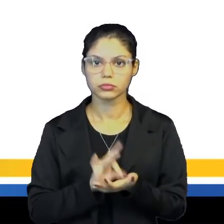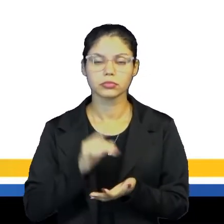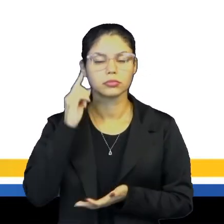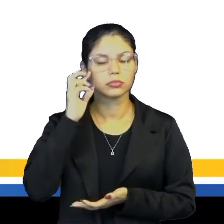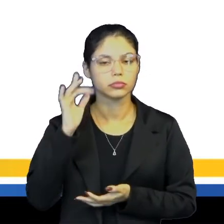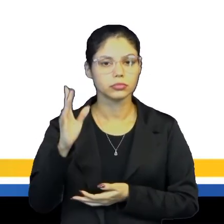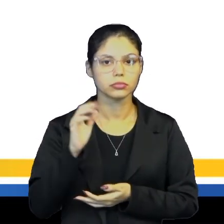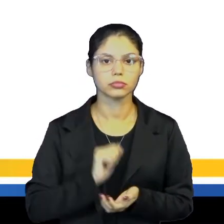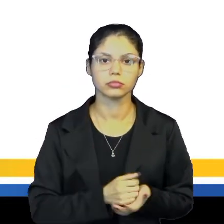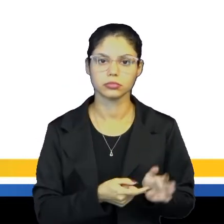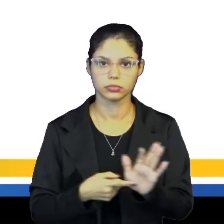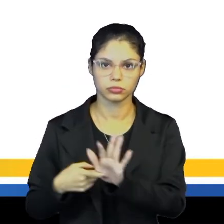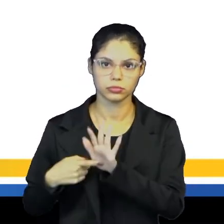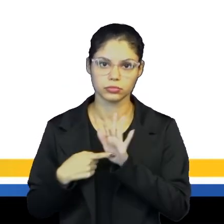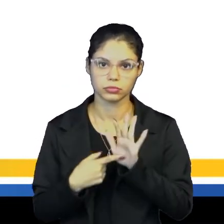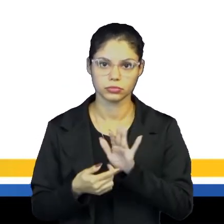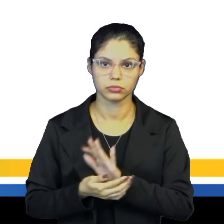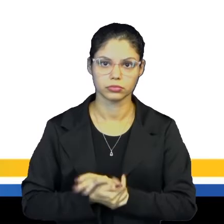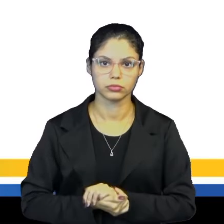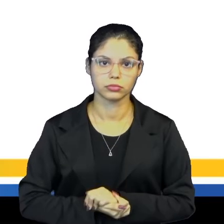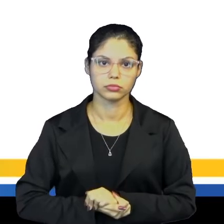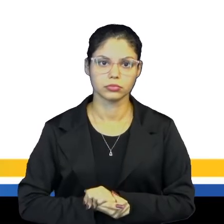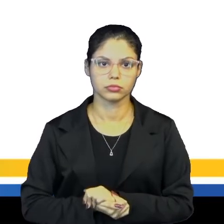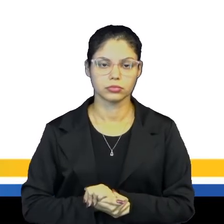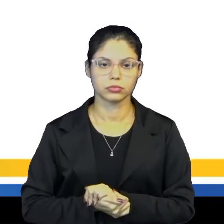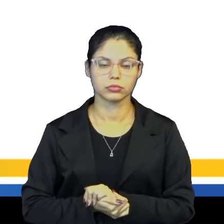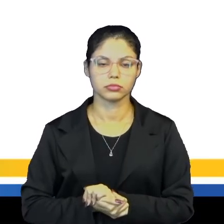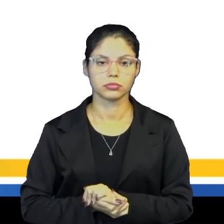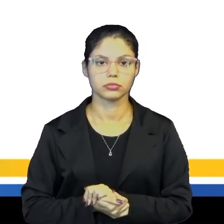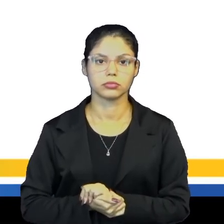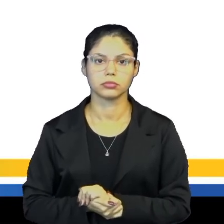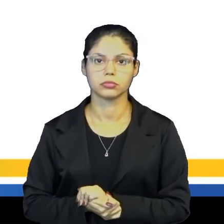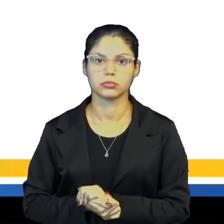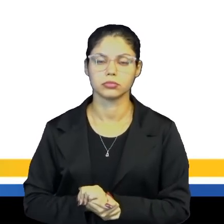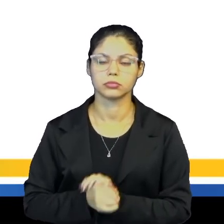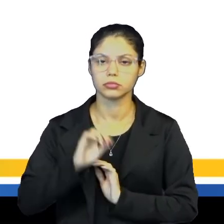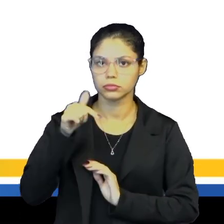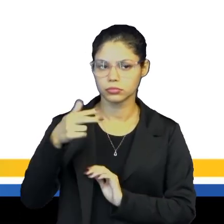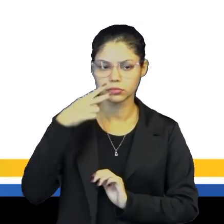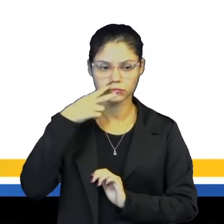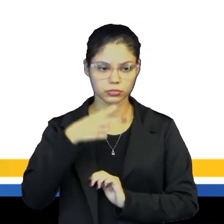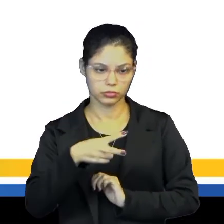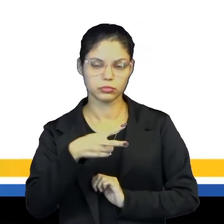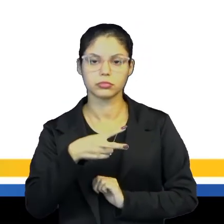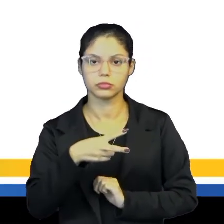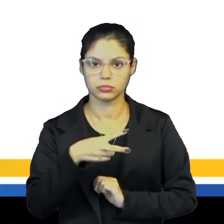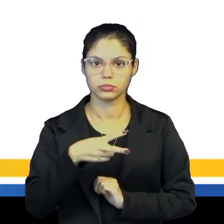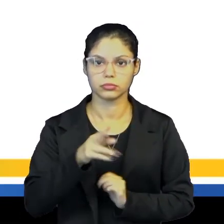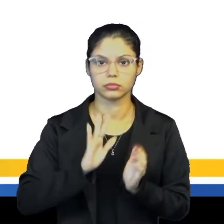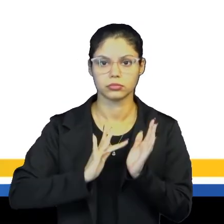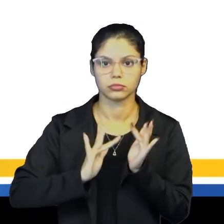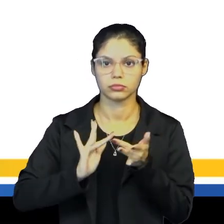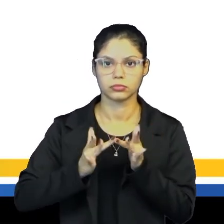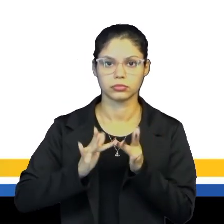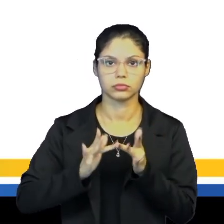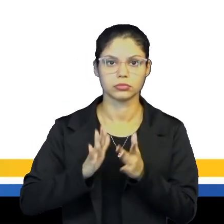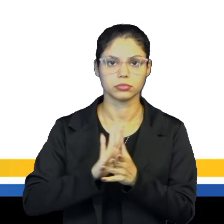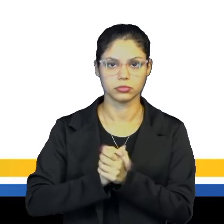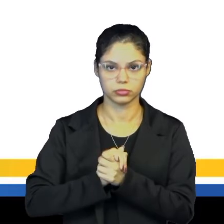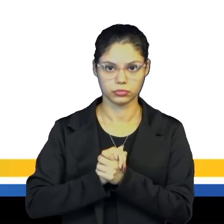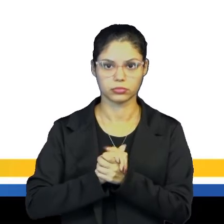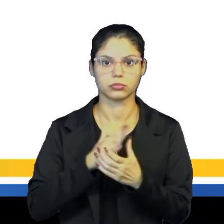né? Imaginários ou representados, né? Objetos reais, aquilo que a gente pode tocar,